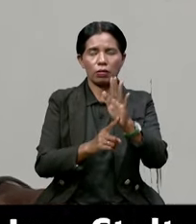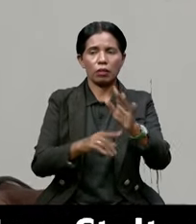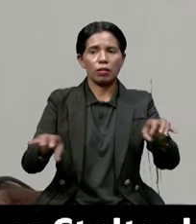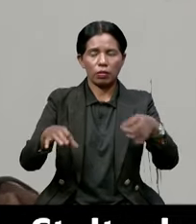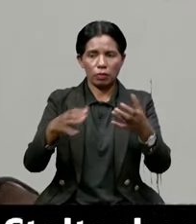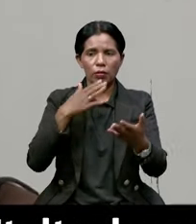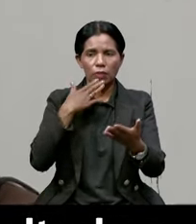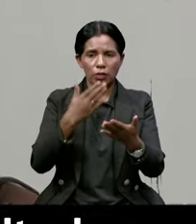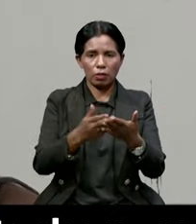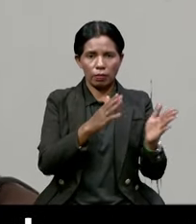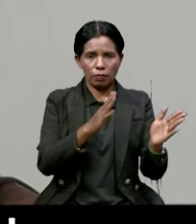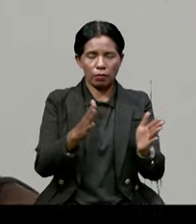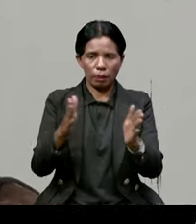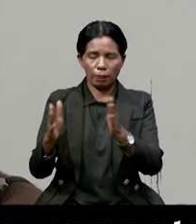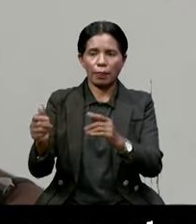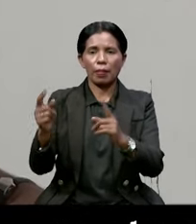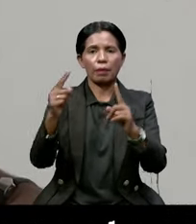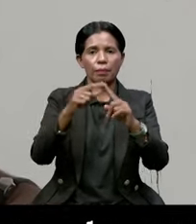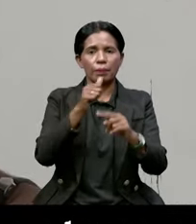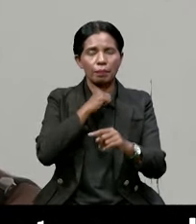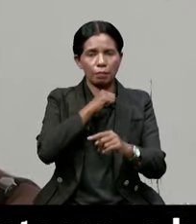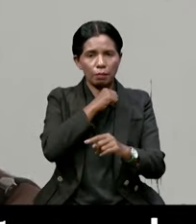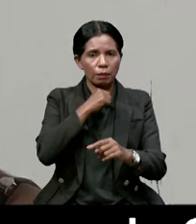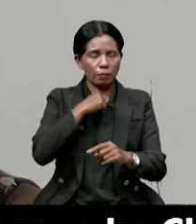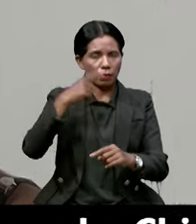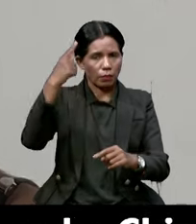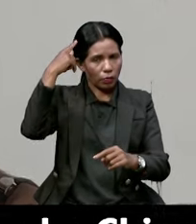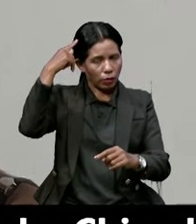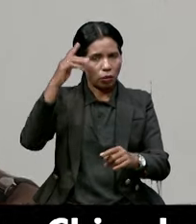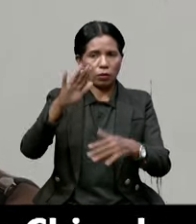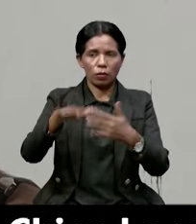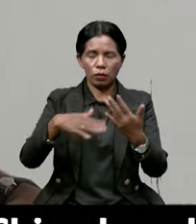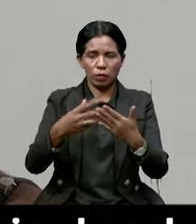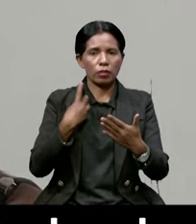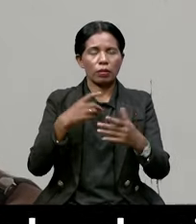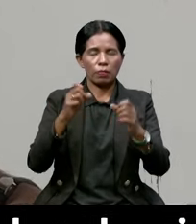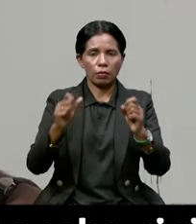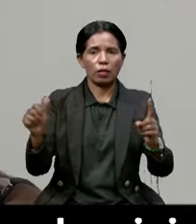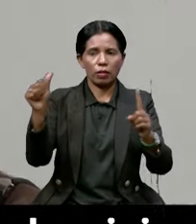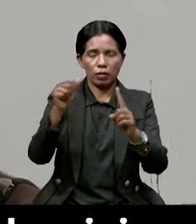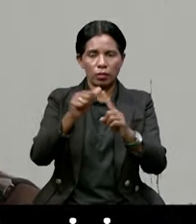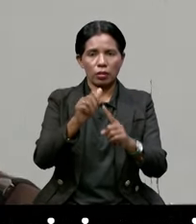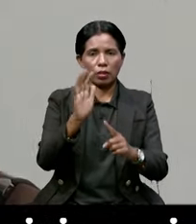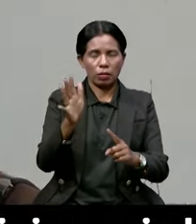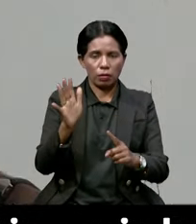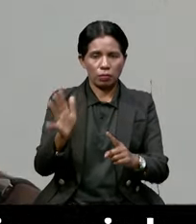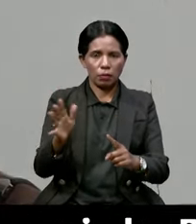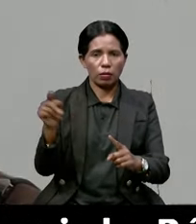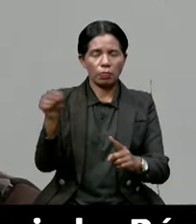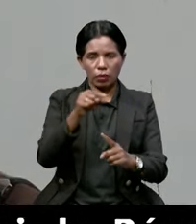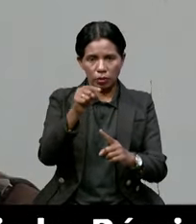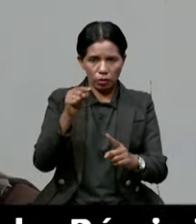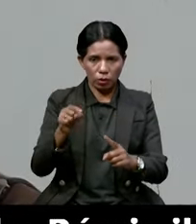servisu preparação ba o Papa Nian. Ta tu di ancare quasi ho tu ne ite bela di an atinji 50% ho tu.